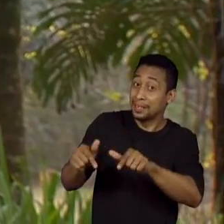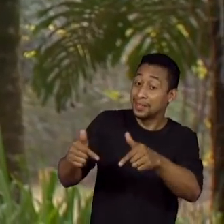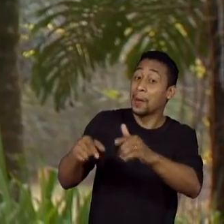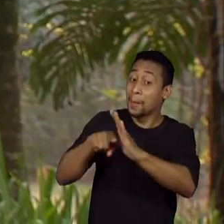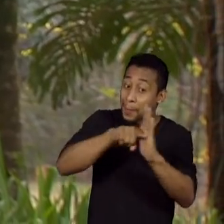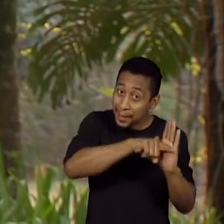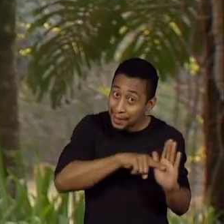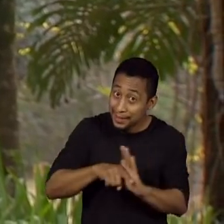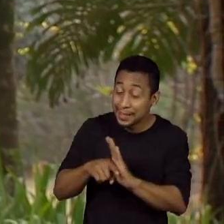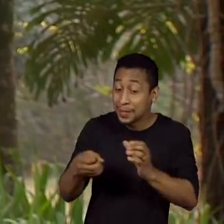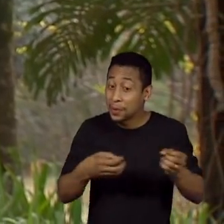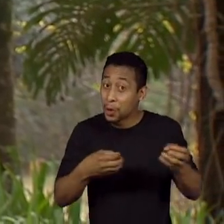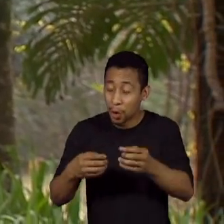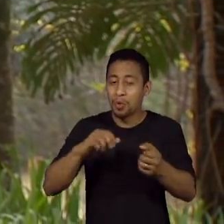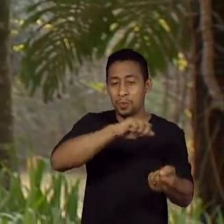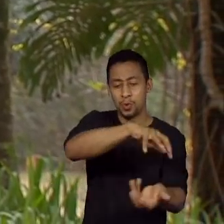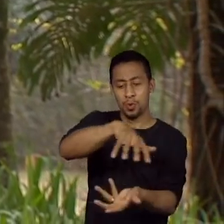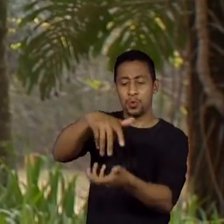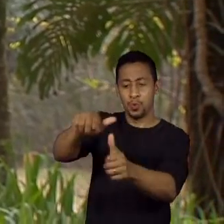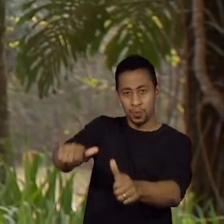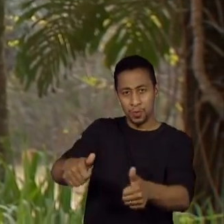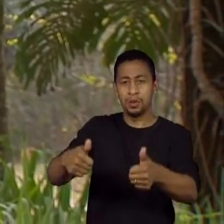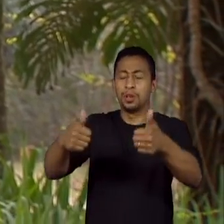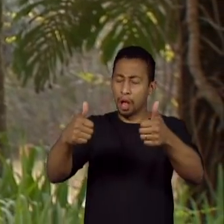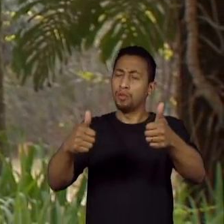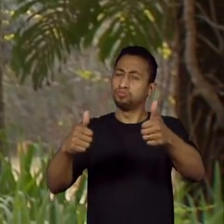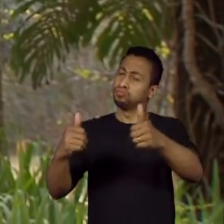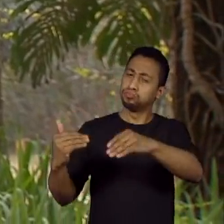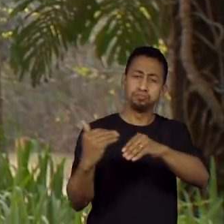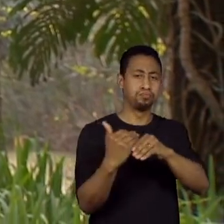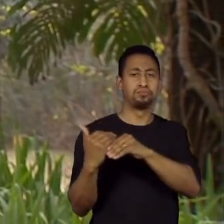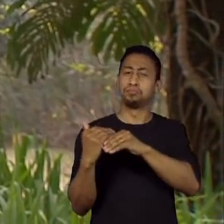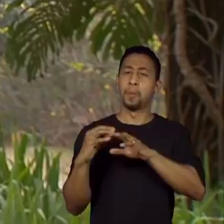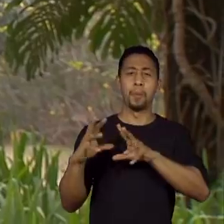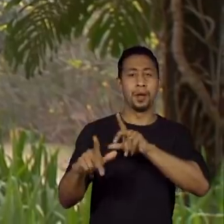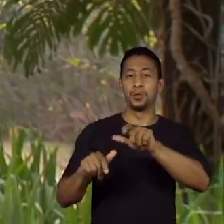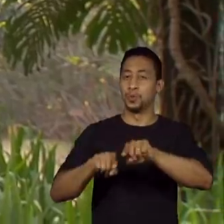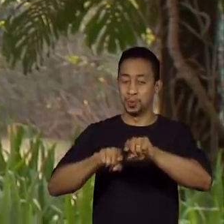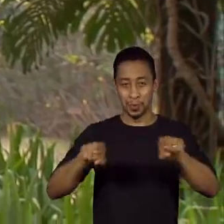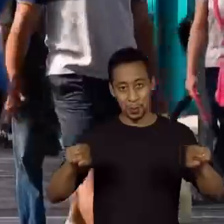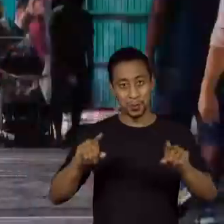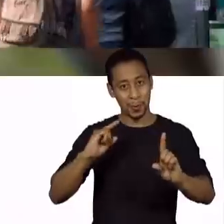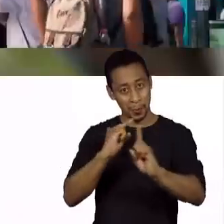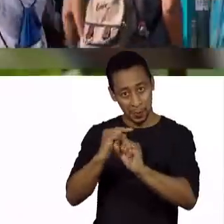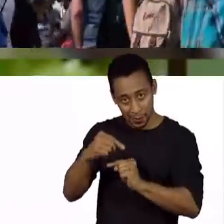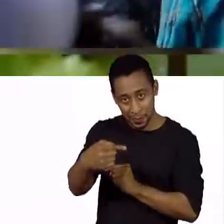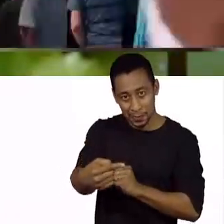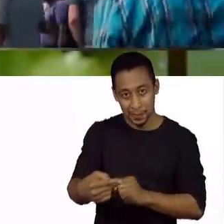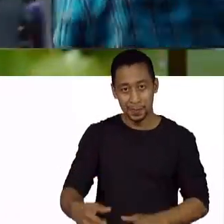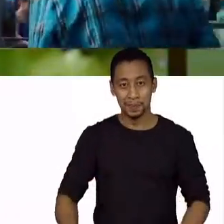pesquisas por um mundo melhor e mais digno para todos. Até lá!